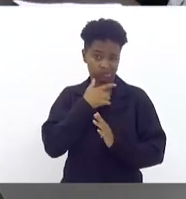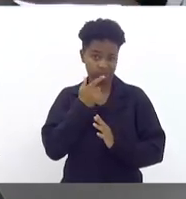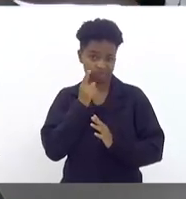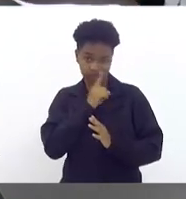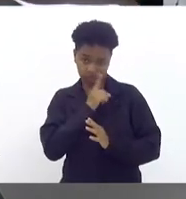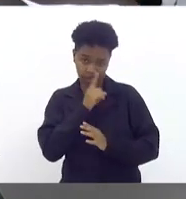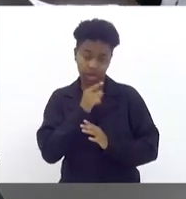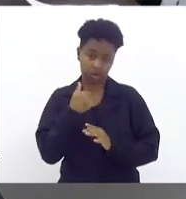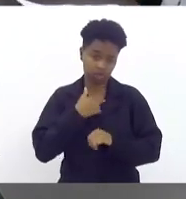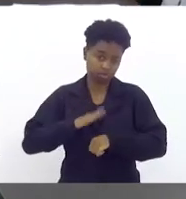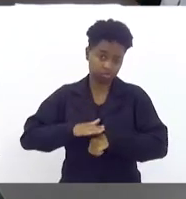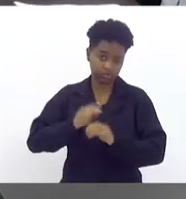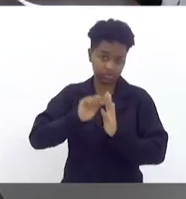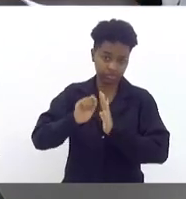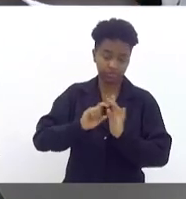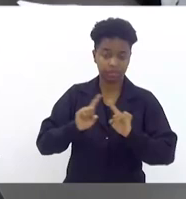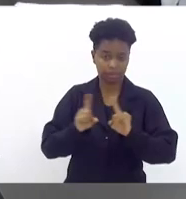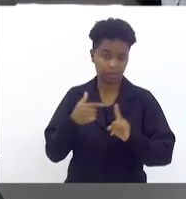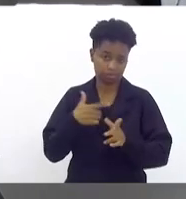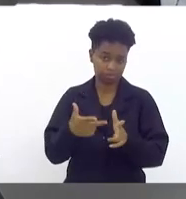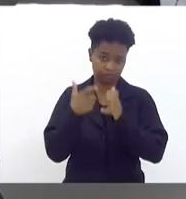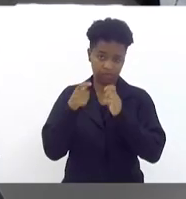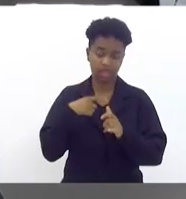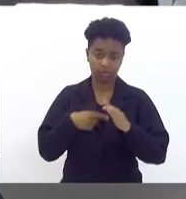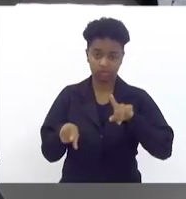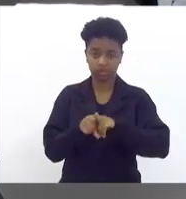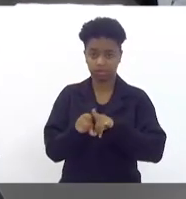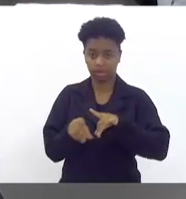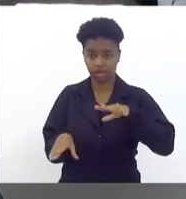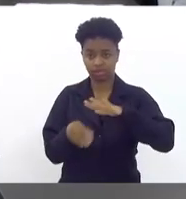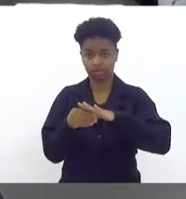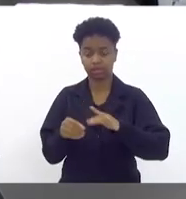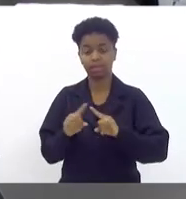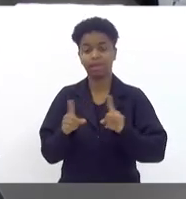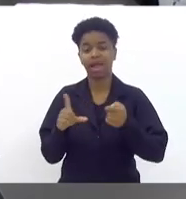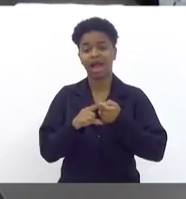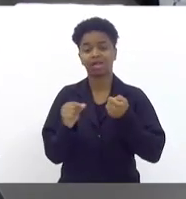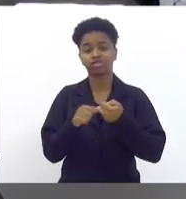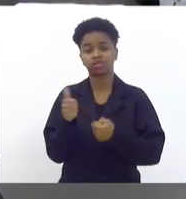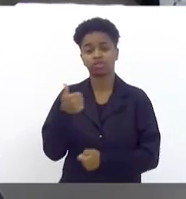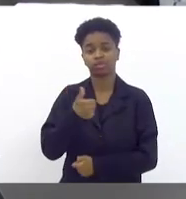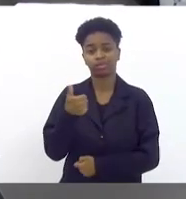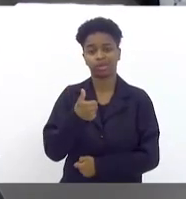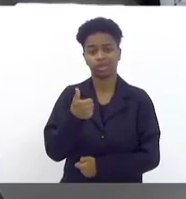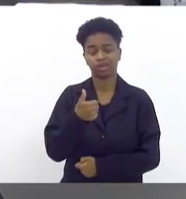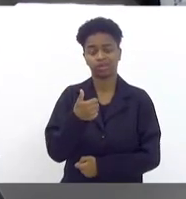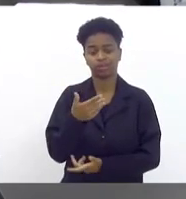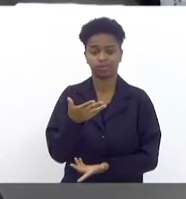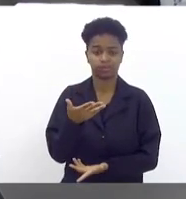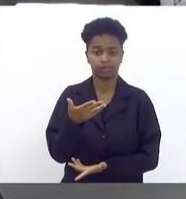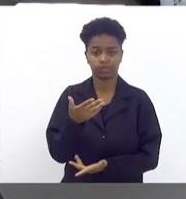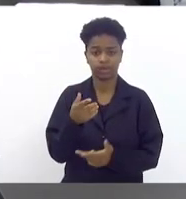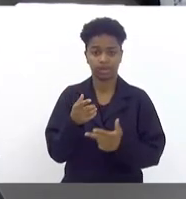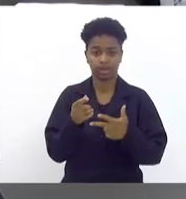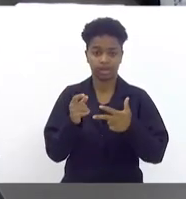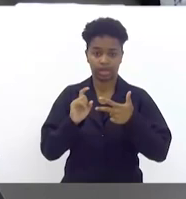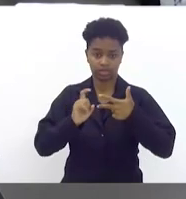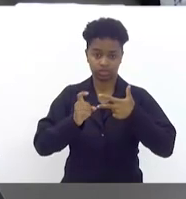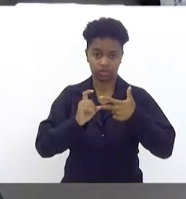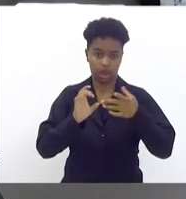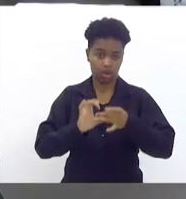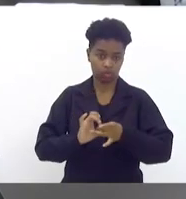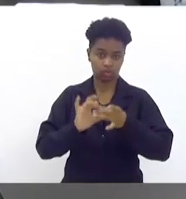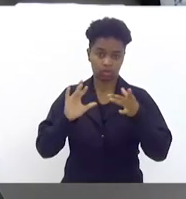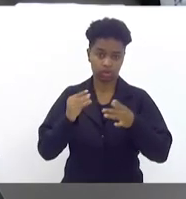faço essa autocrítica. Então, farei algumas emendas também em plenário. Mas no artigo 1º, fica o Poder Executivo autorizado a dar o nome às